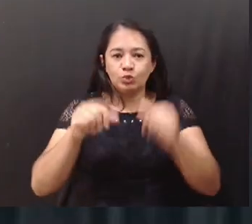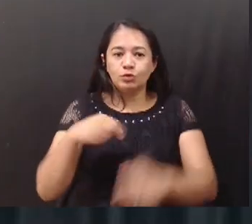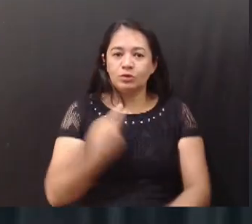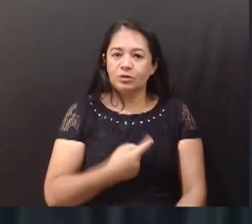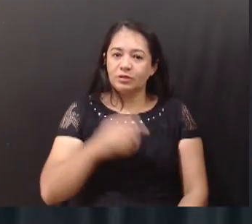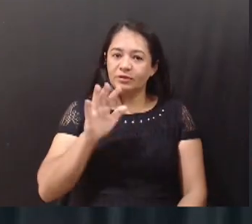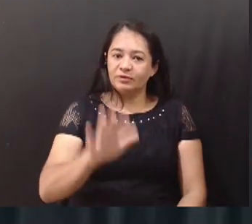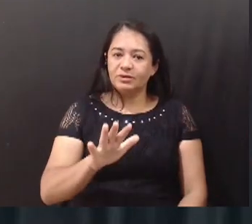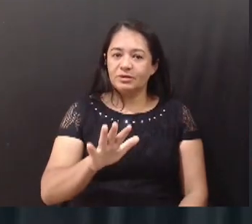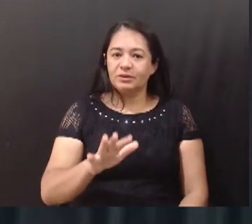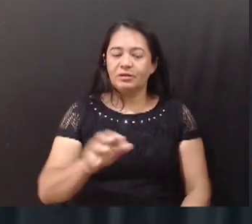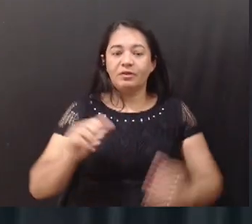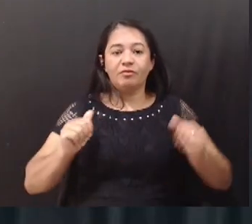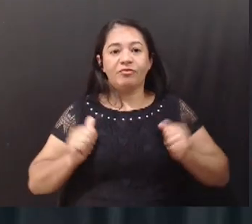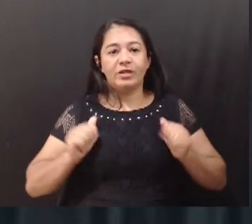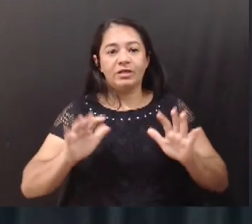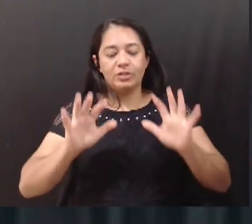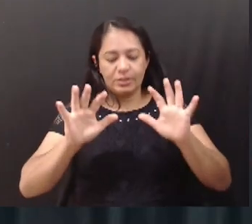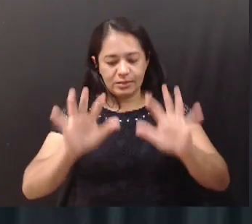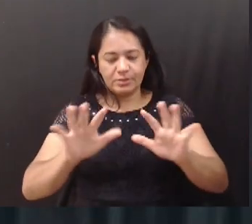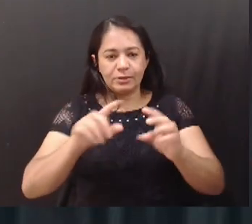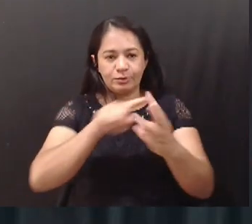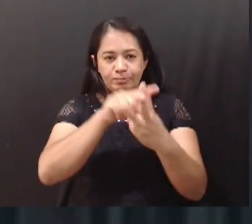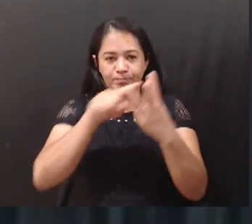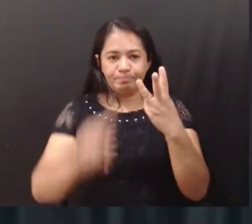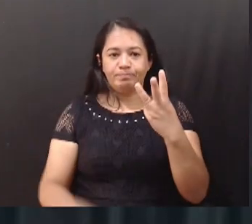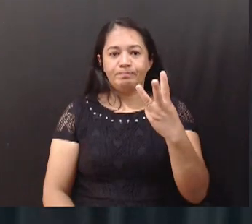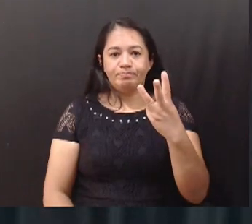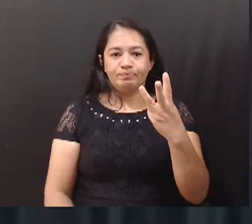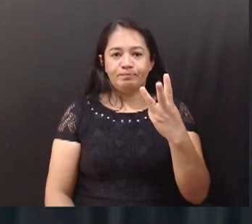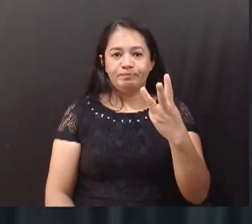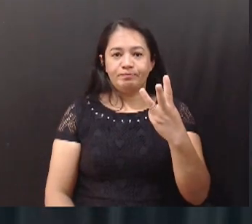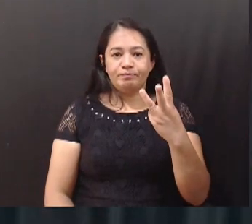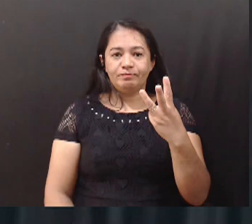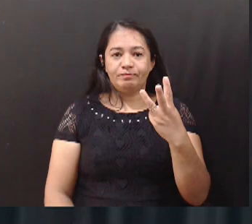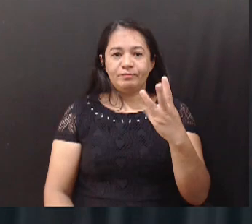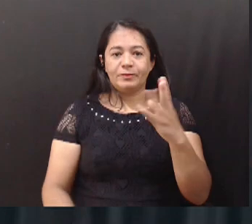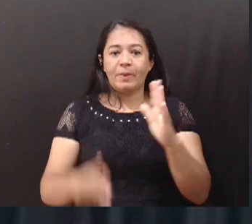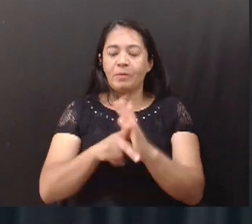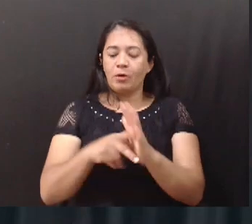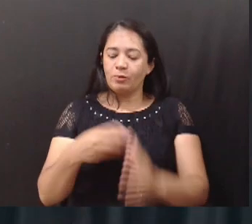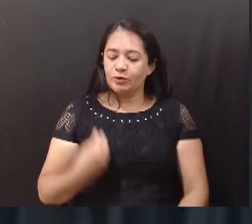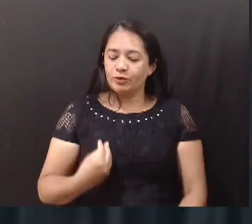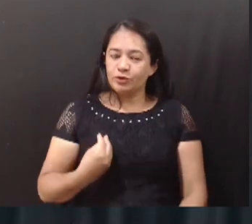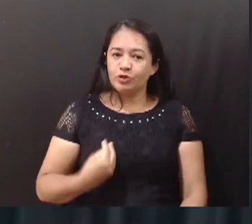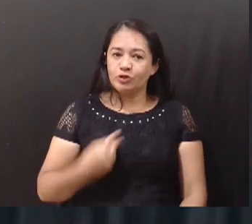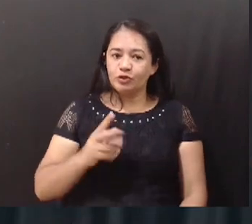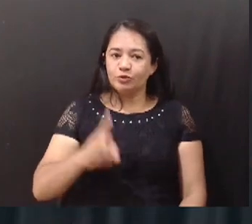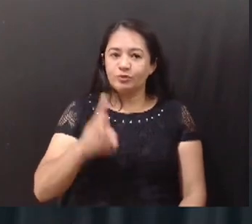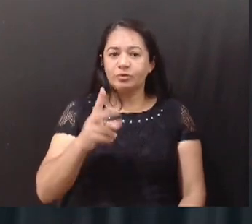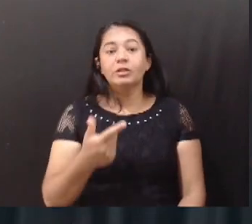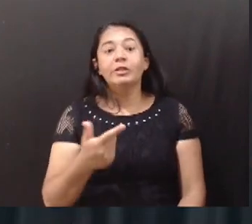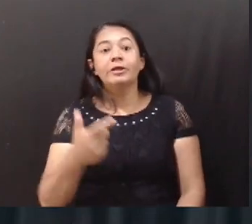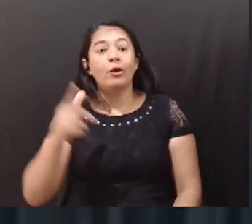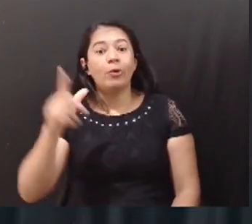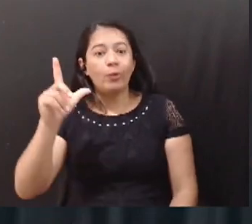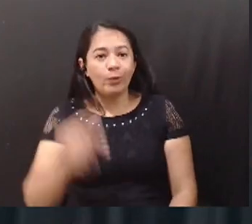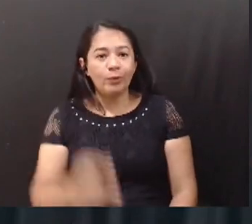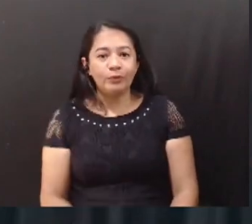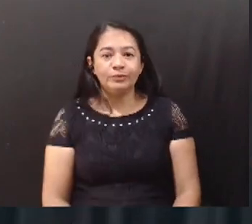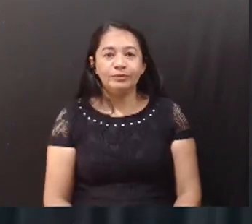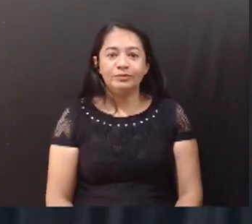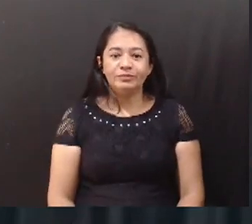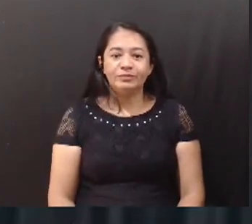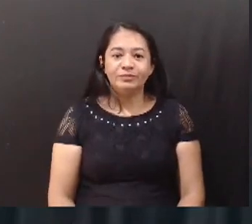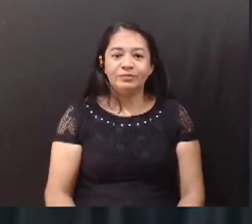reagir com essas 3 funções, que são de sobrevivência. E aí a outra? Já que você foi bom em descobrir a primeira, você é bom